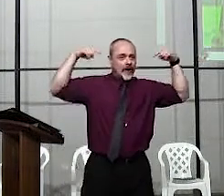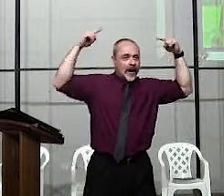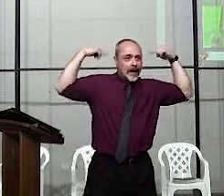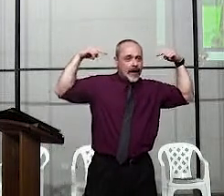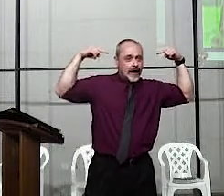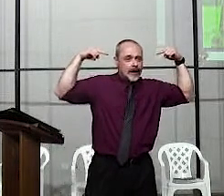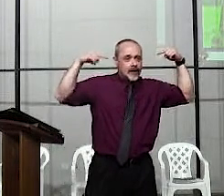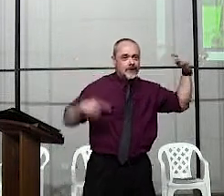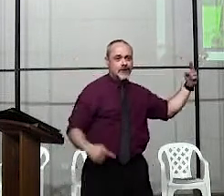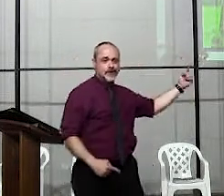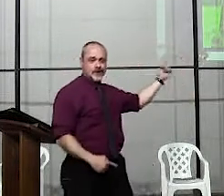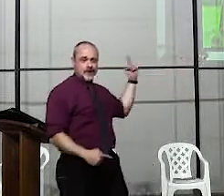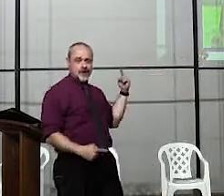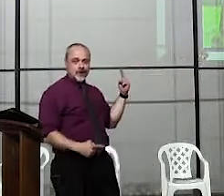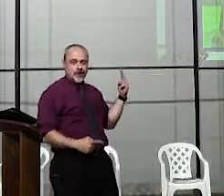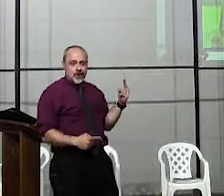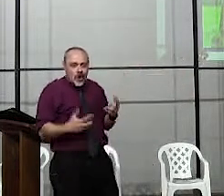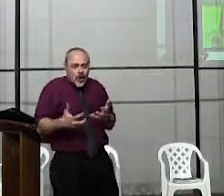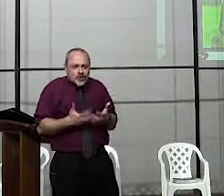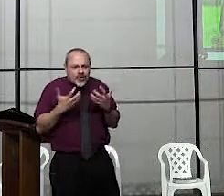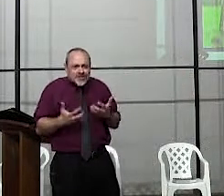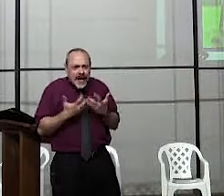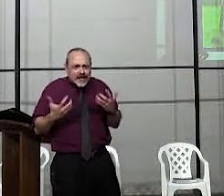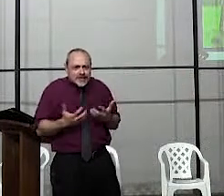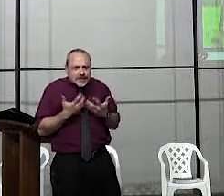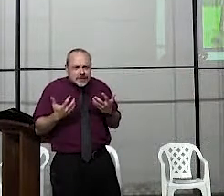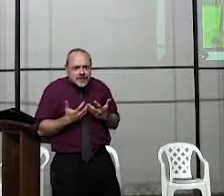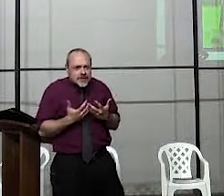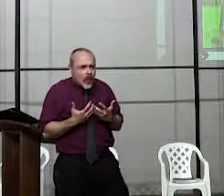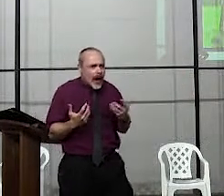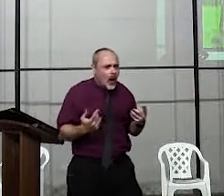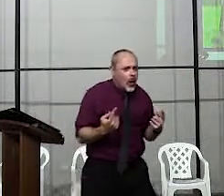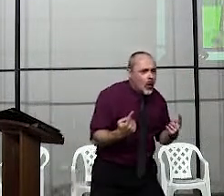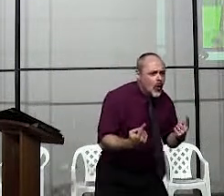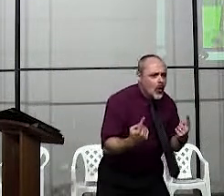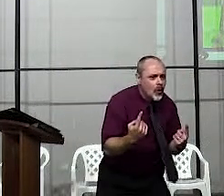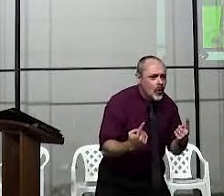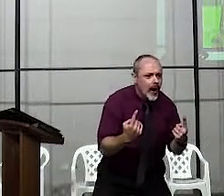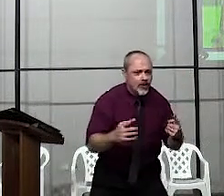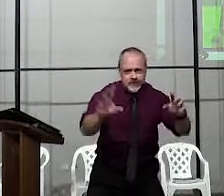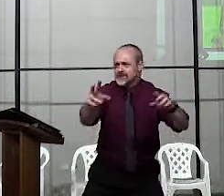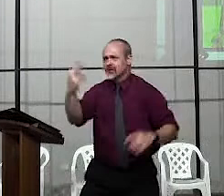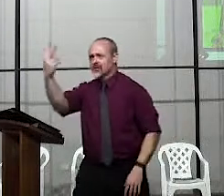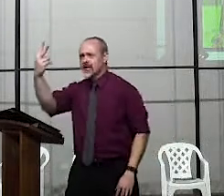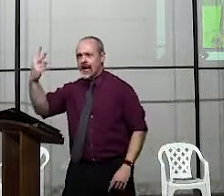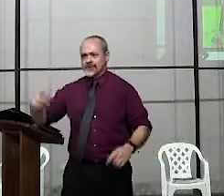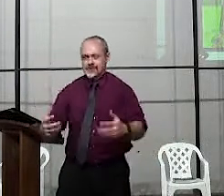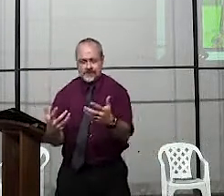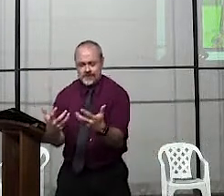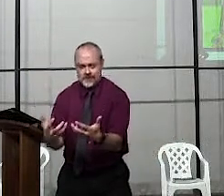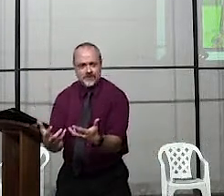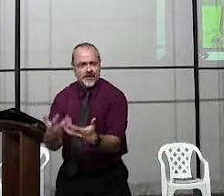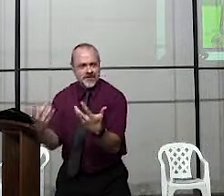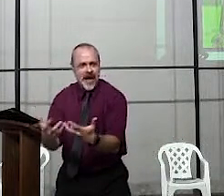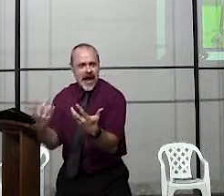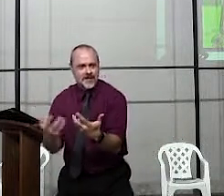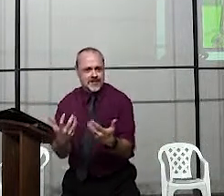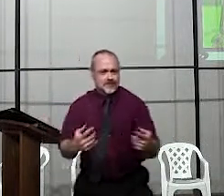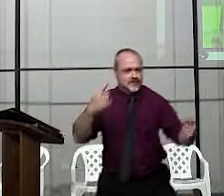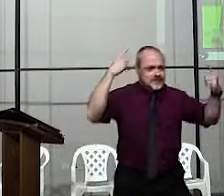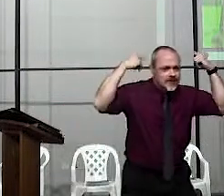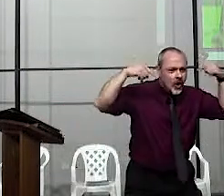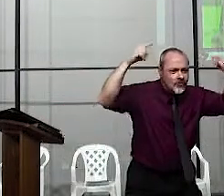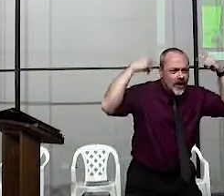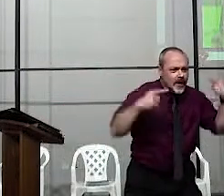A ovelha ou os vegetais? Qual? Tem 2 sinais.